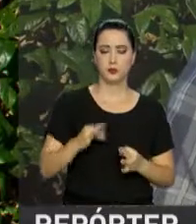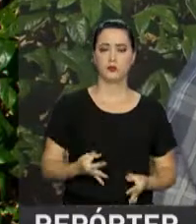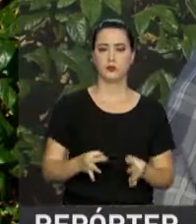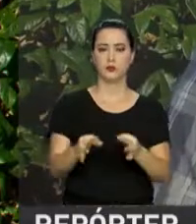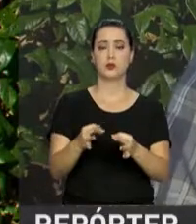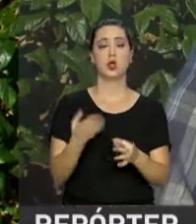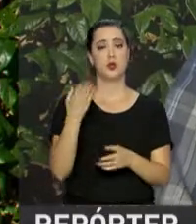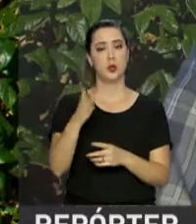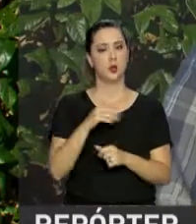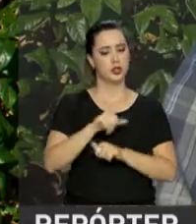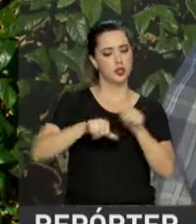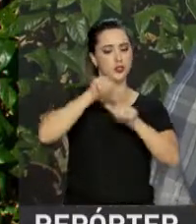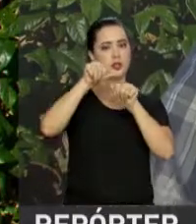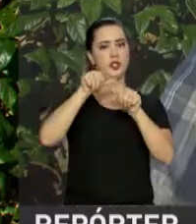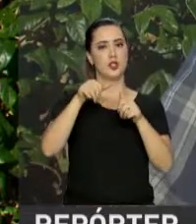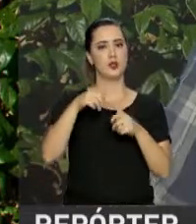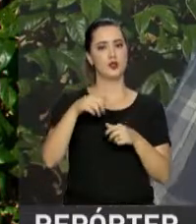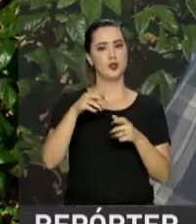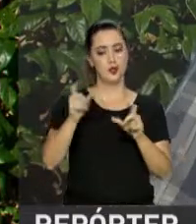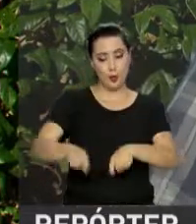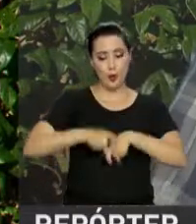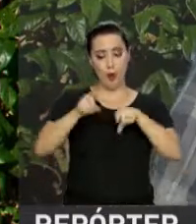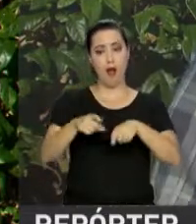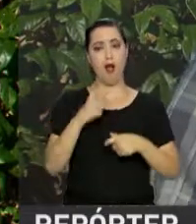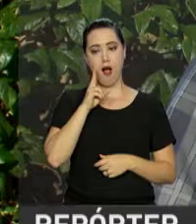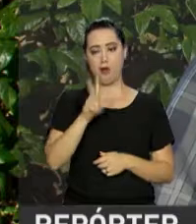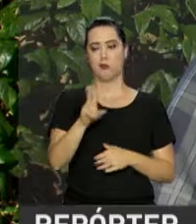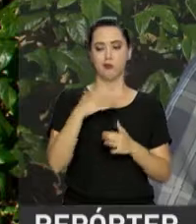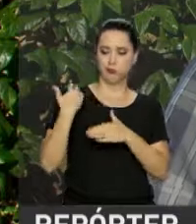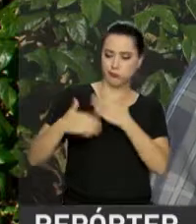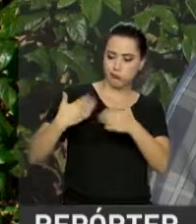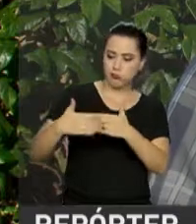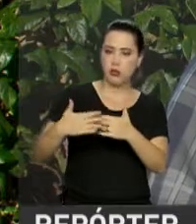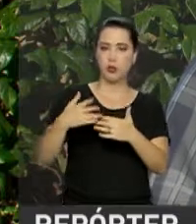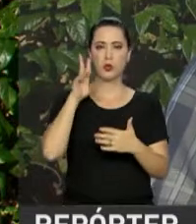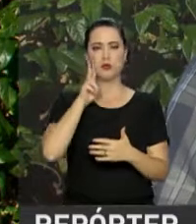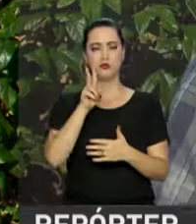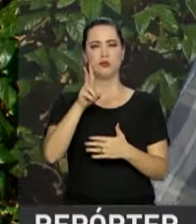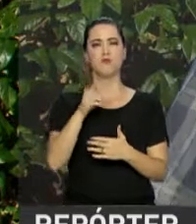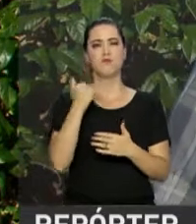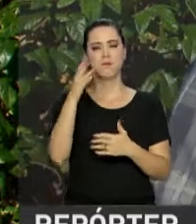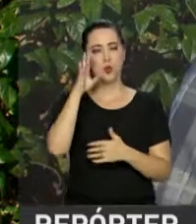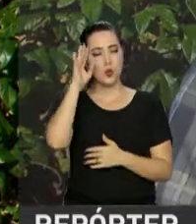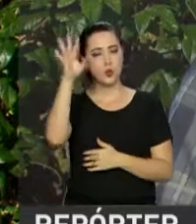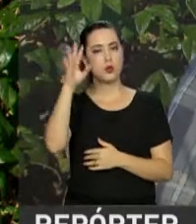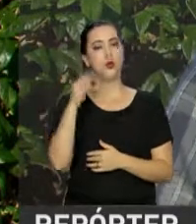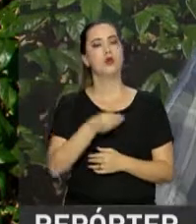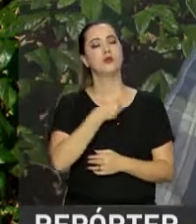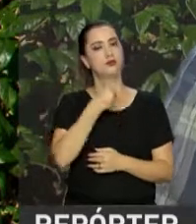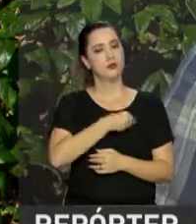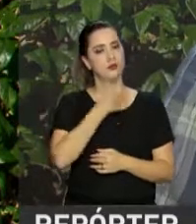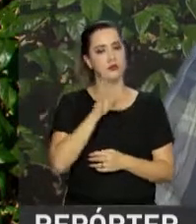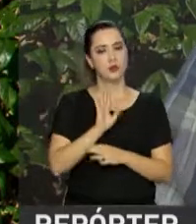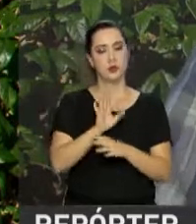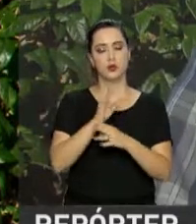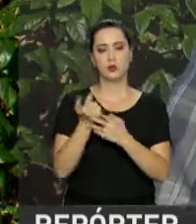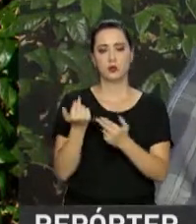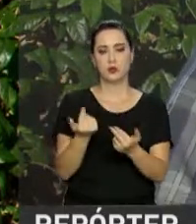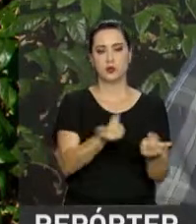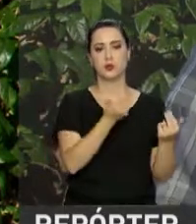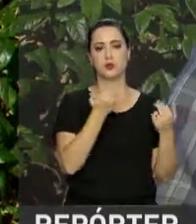no campo e isso vive conviver com isso ao longo da minha vida então era um sonho realmente poder contribuir da mesma